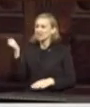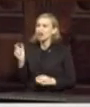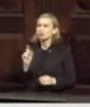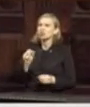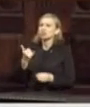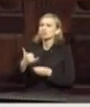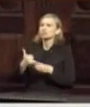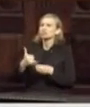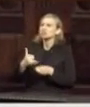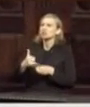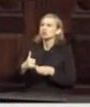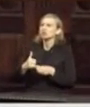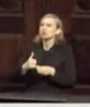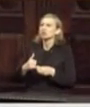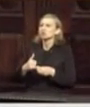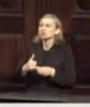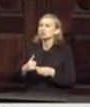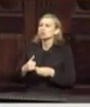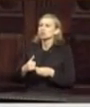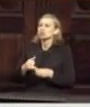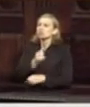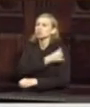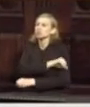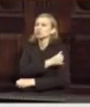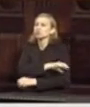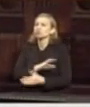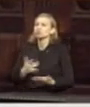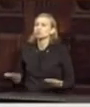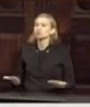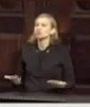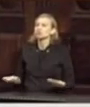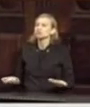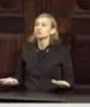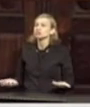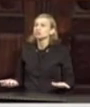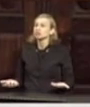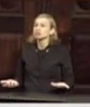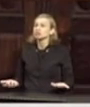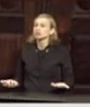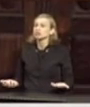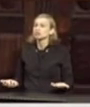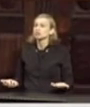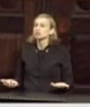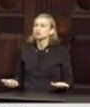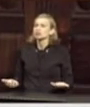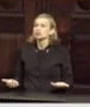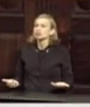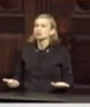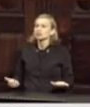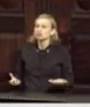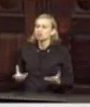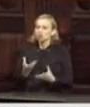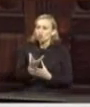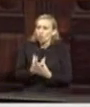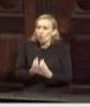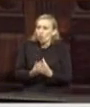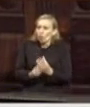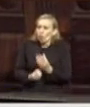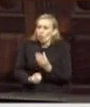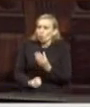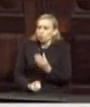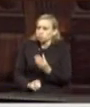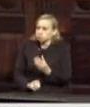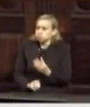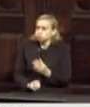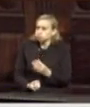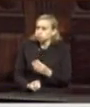Rio de Janeiro. Os poços do pós-sal estão se esgotando. Os poços que